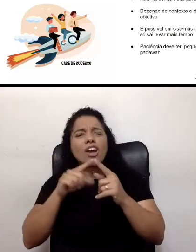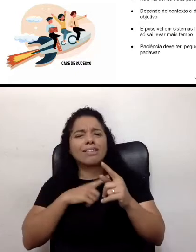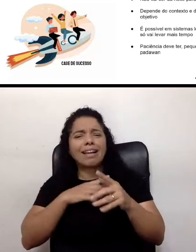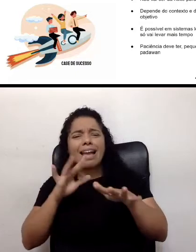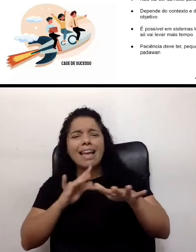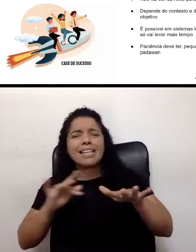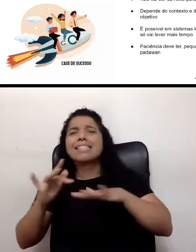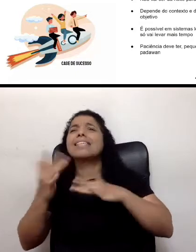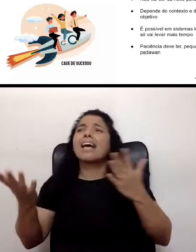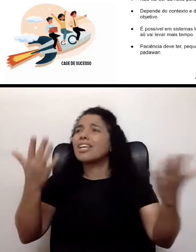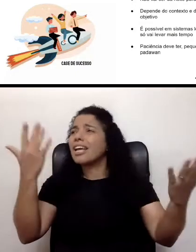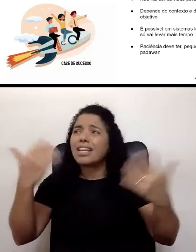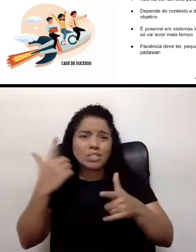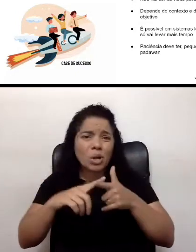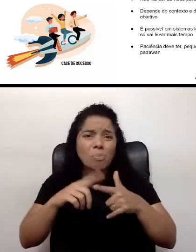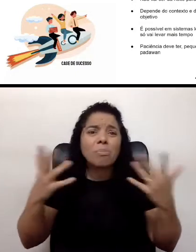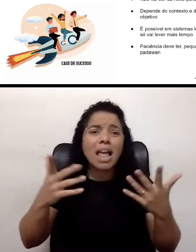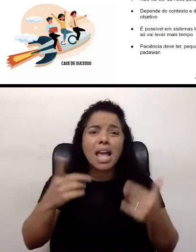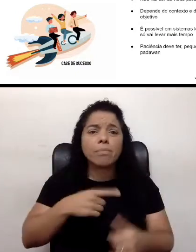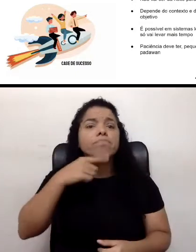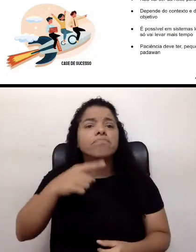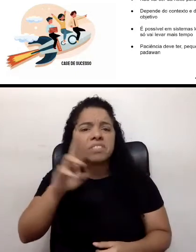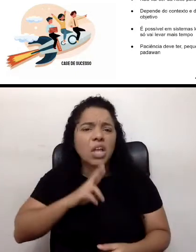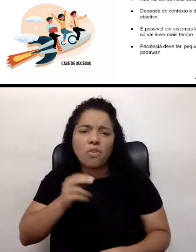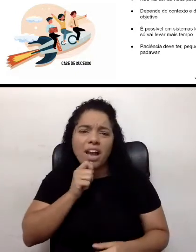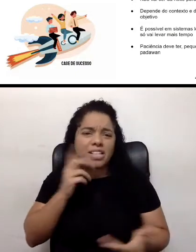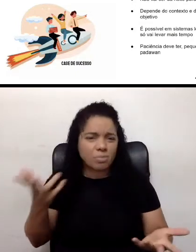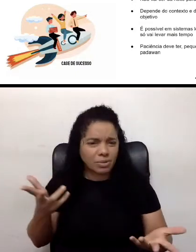com esse problema aqui, duvido que alguém não vai responder.